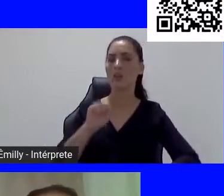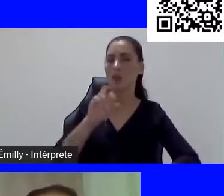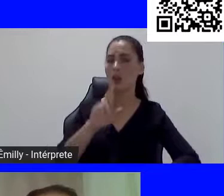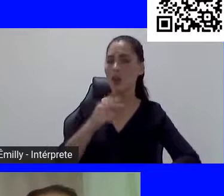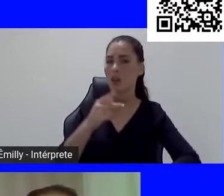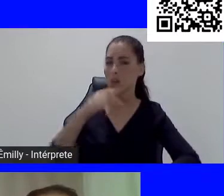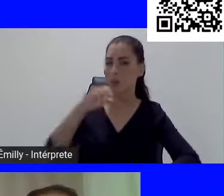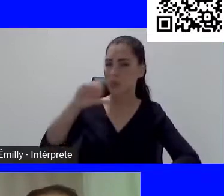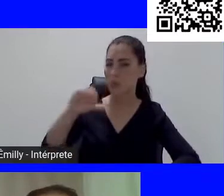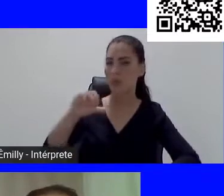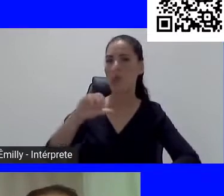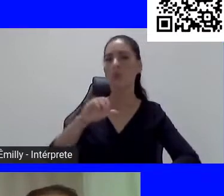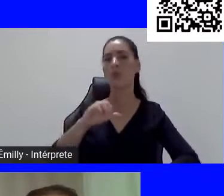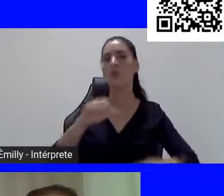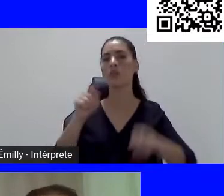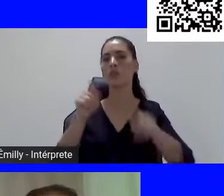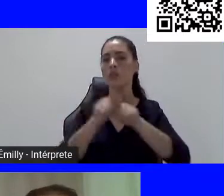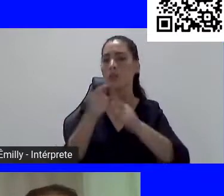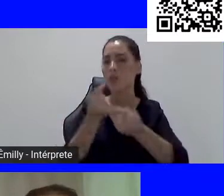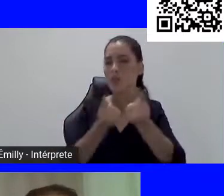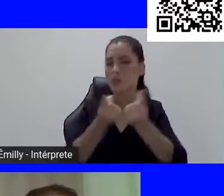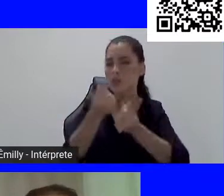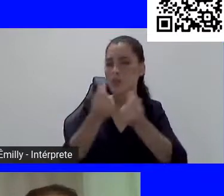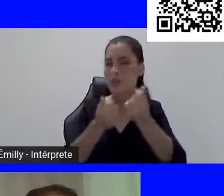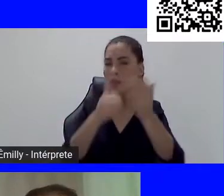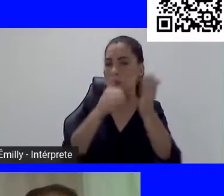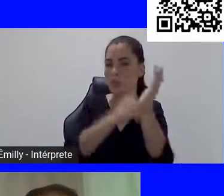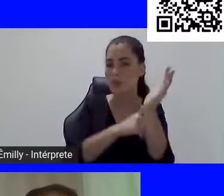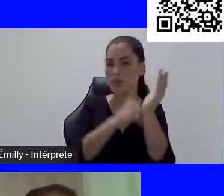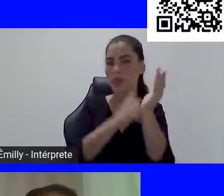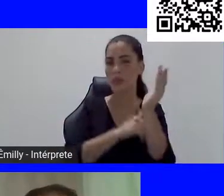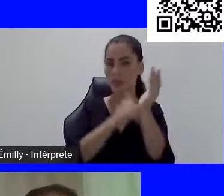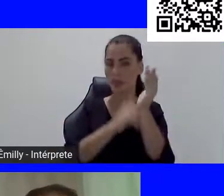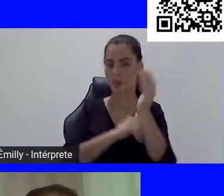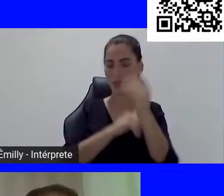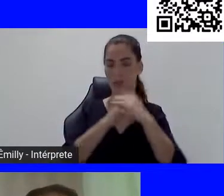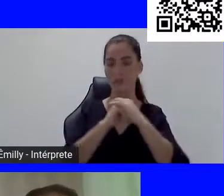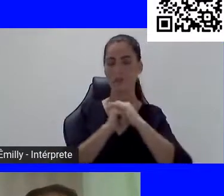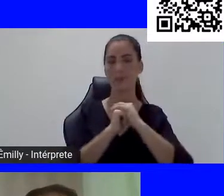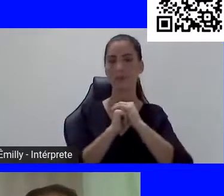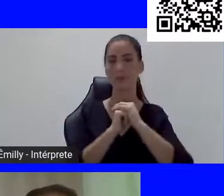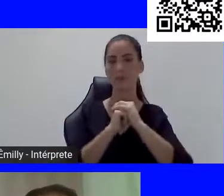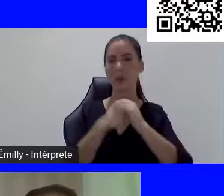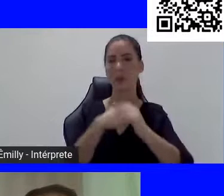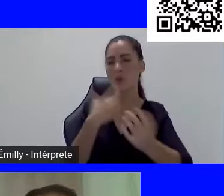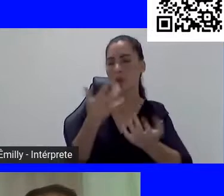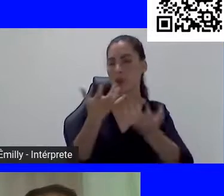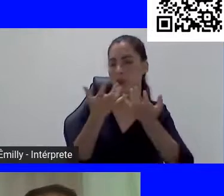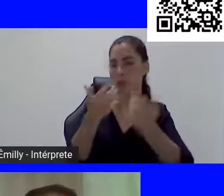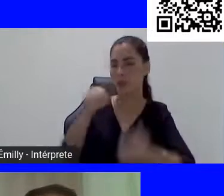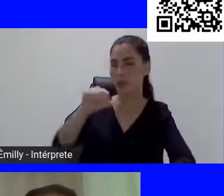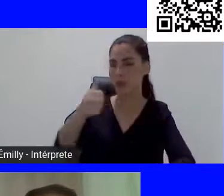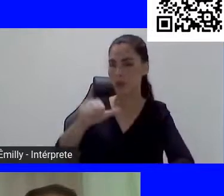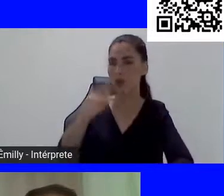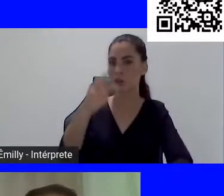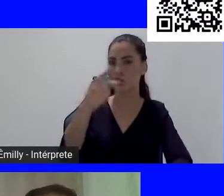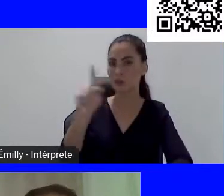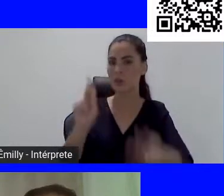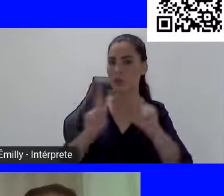chamar de orçamento secreto. Eu queria uma avaliação sua a respeito disso.